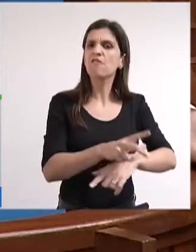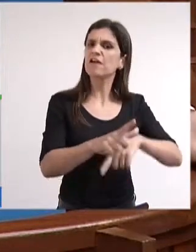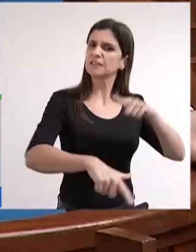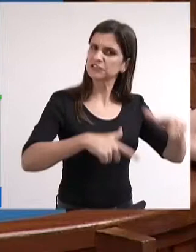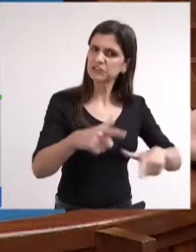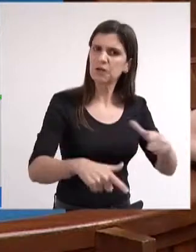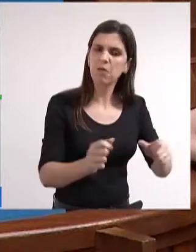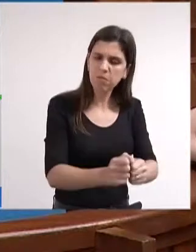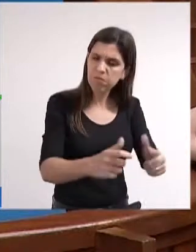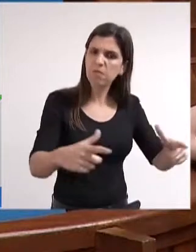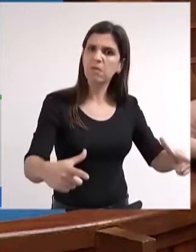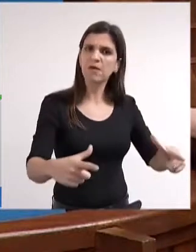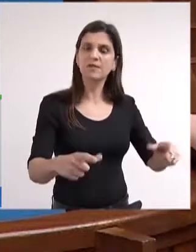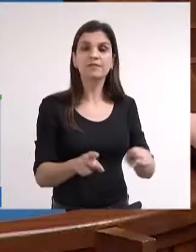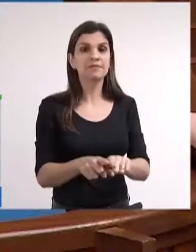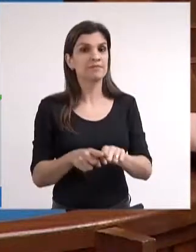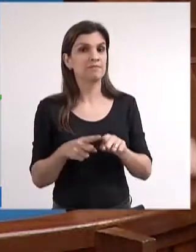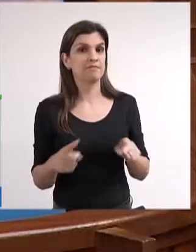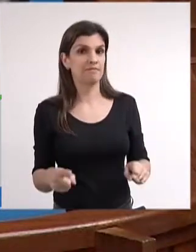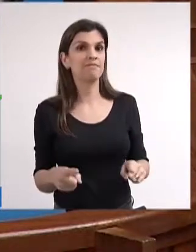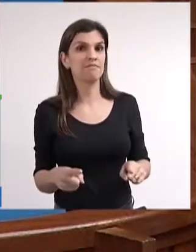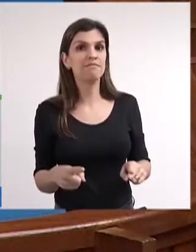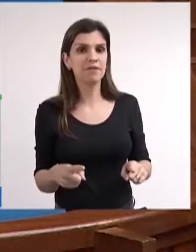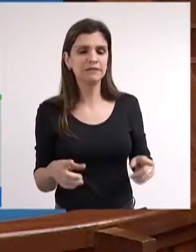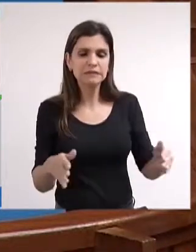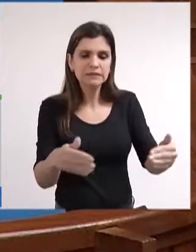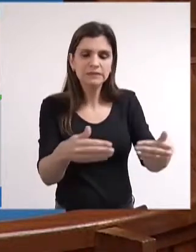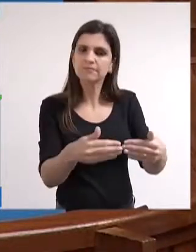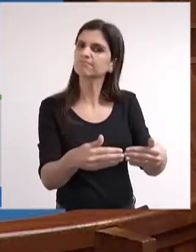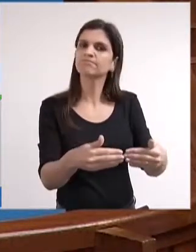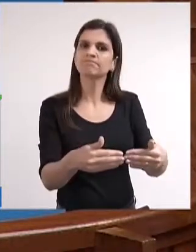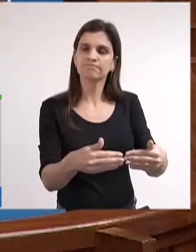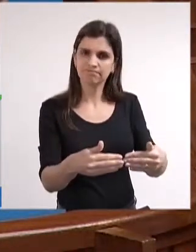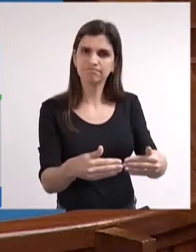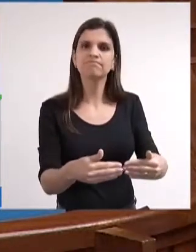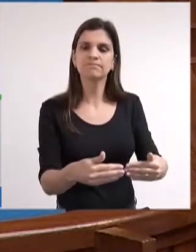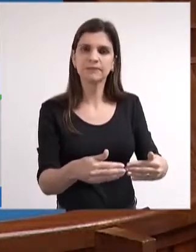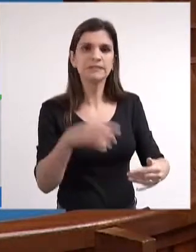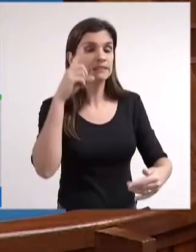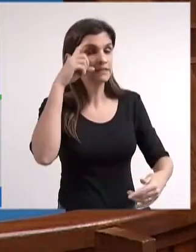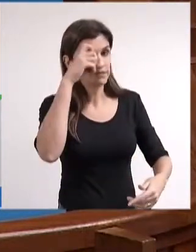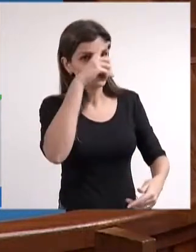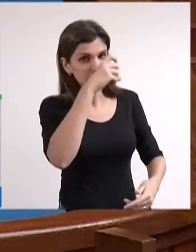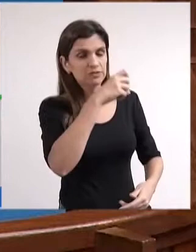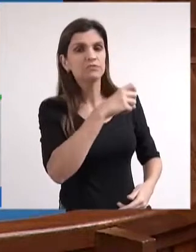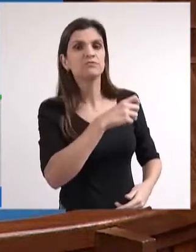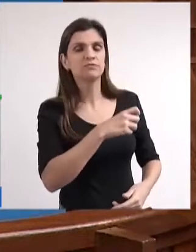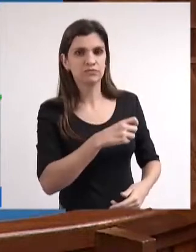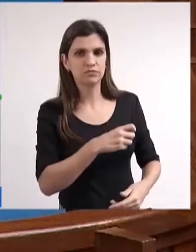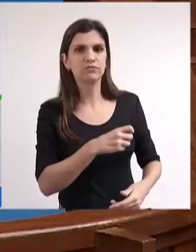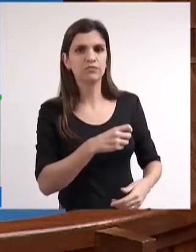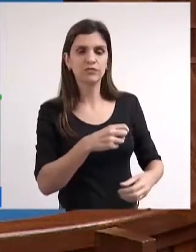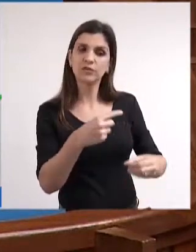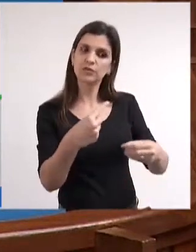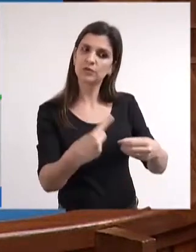quantitativos de empregos, mas também quando essas empresas fecham as portas, traz uma dificuldade muito grande para